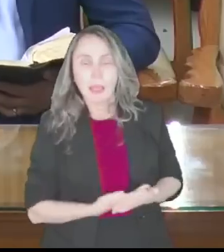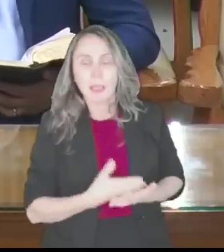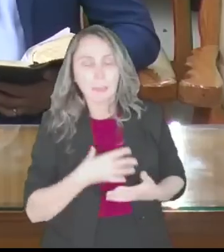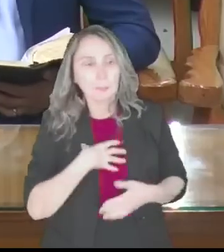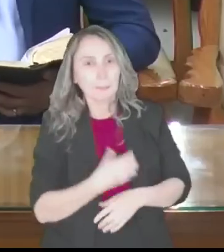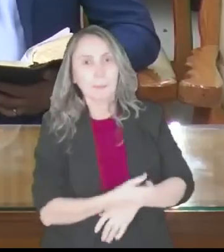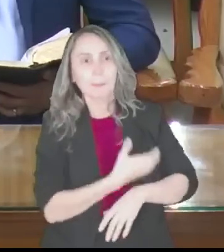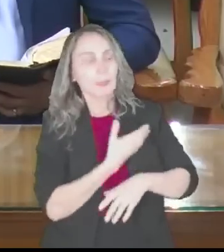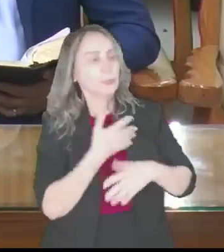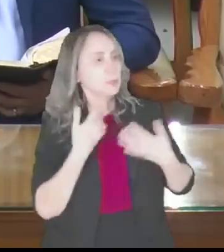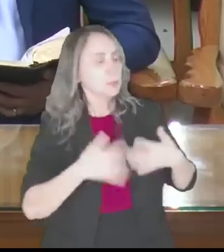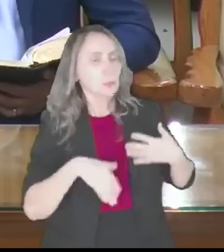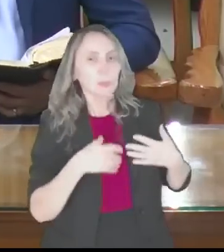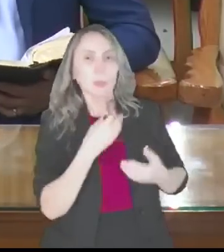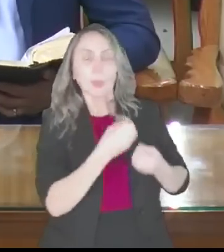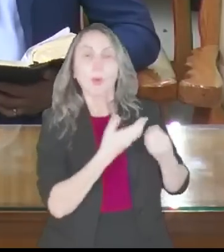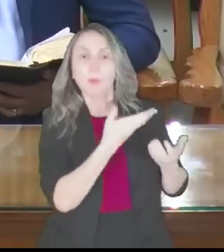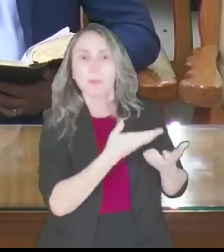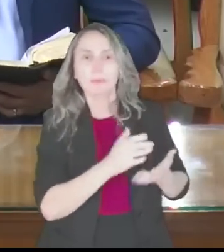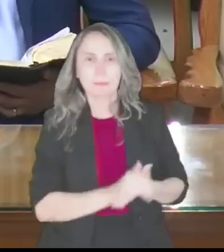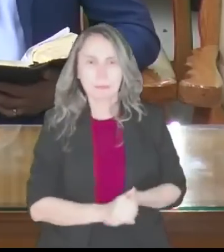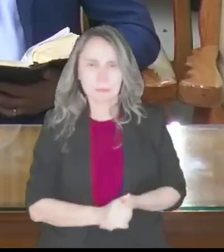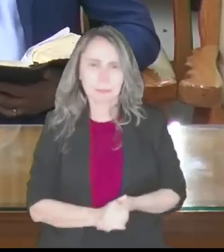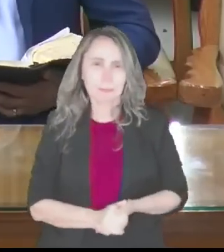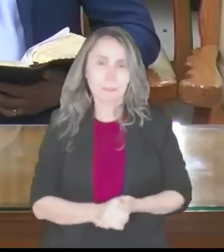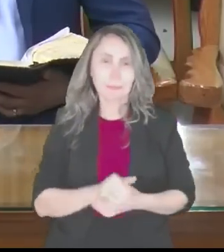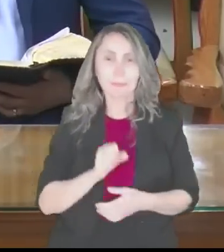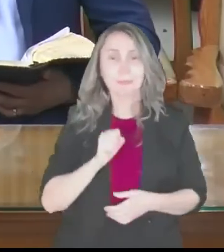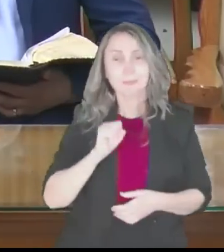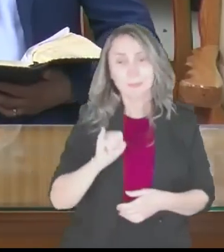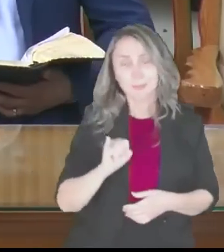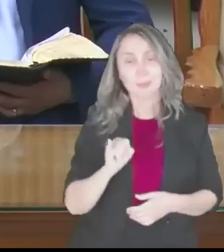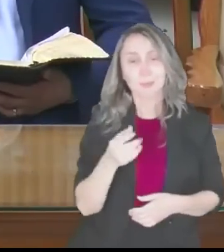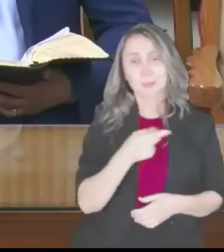Se um pastor pregar o que o povo já sabe, ele está perdido.